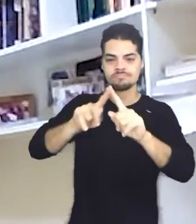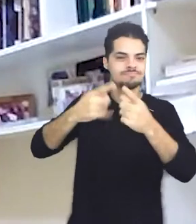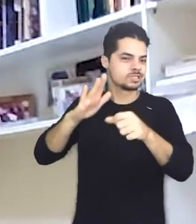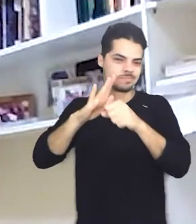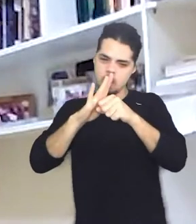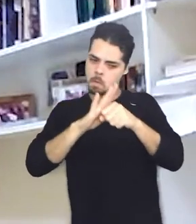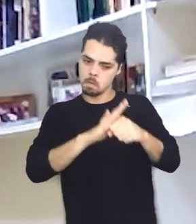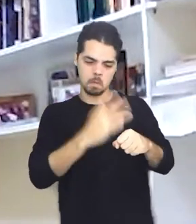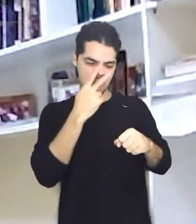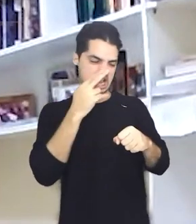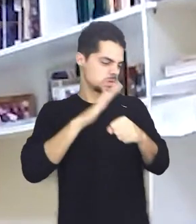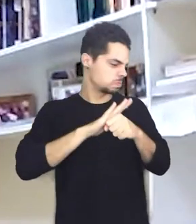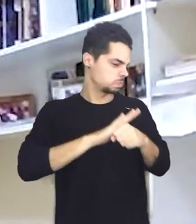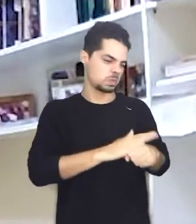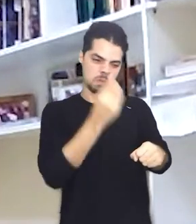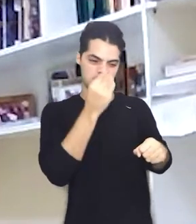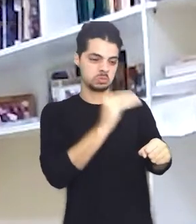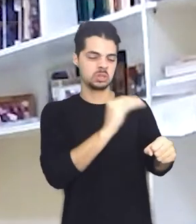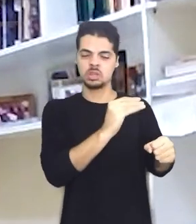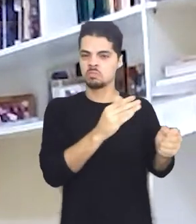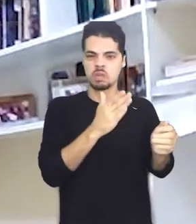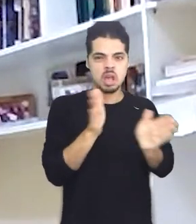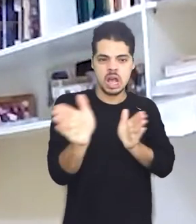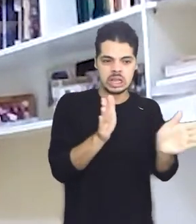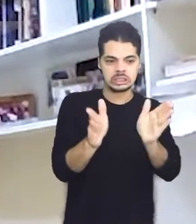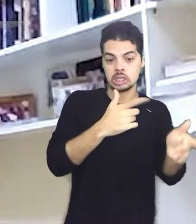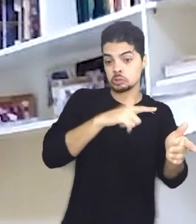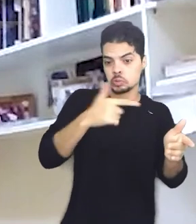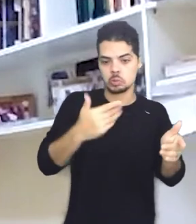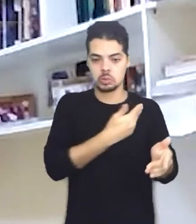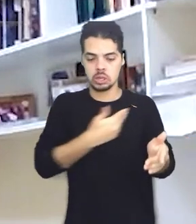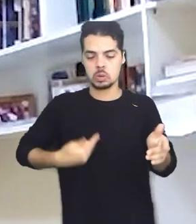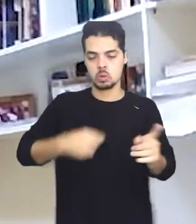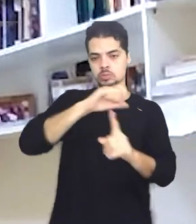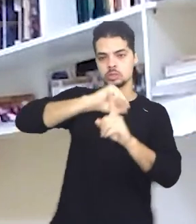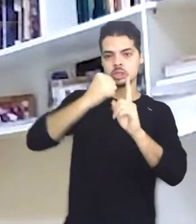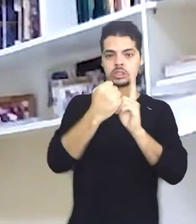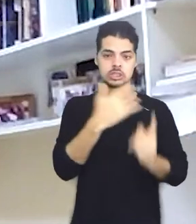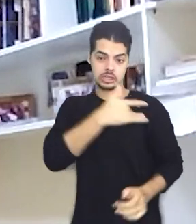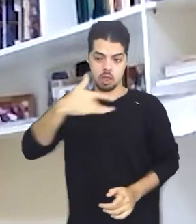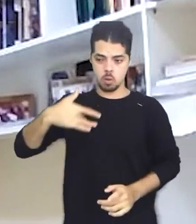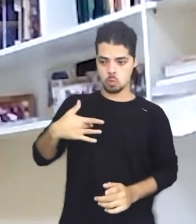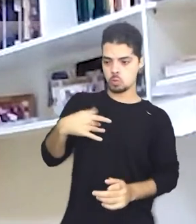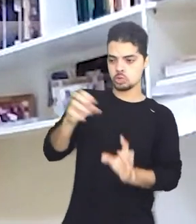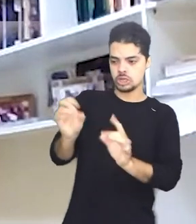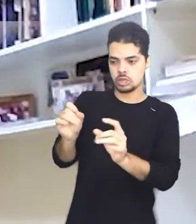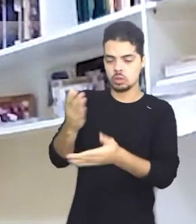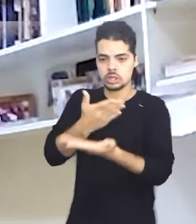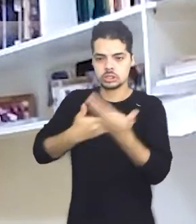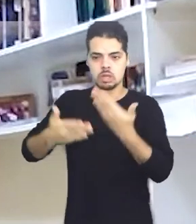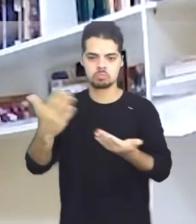pobre permaneceu em condições precárias de sobrevivência, com parco acesso aos serviços públicos de